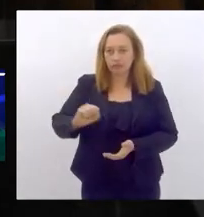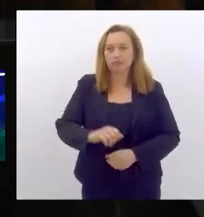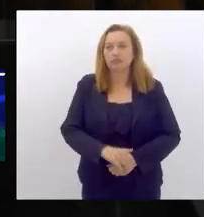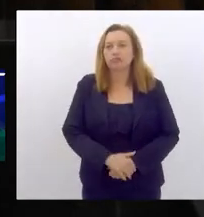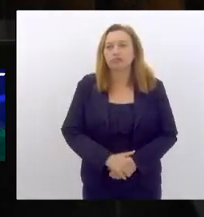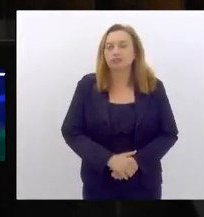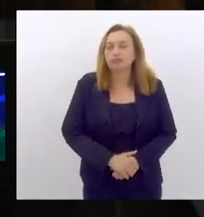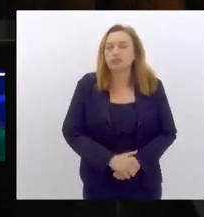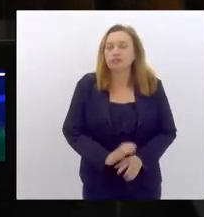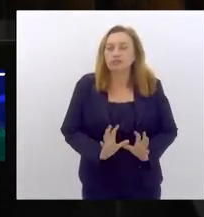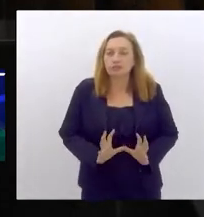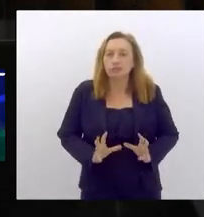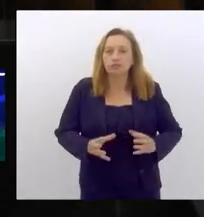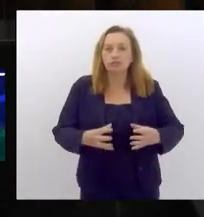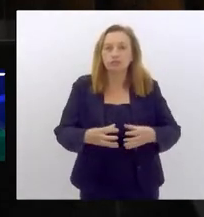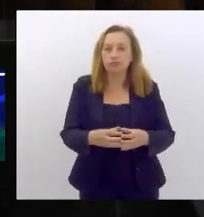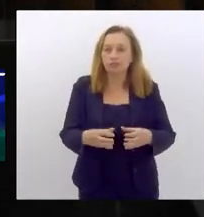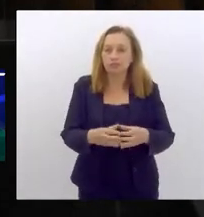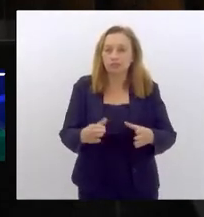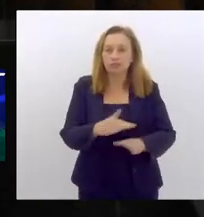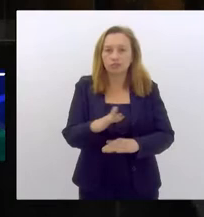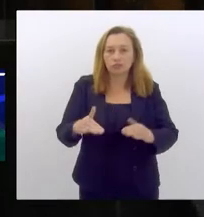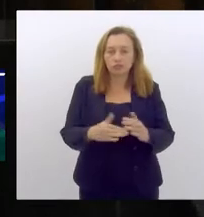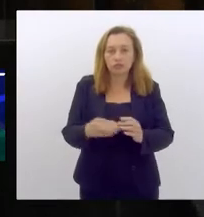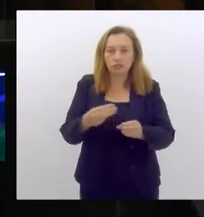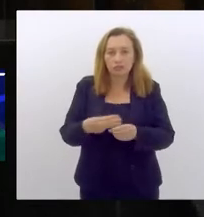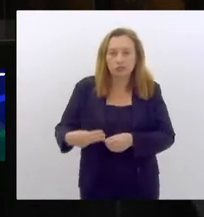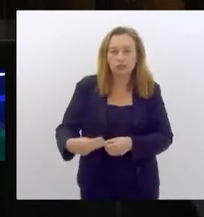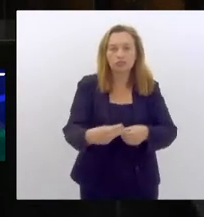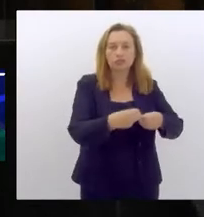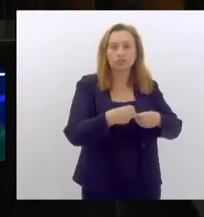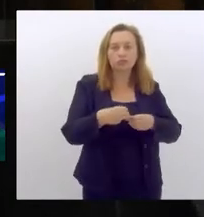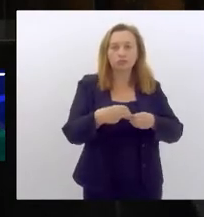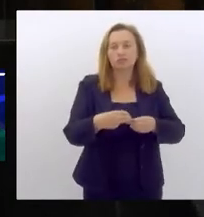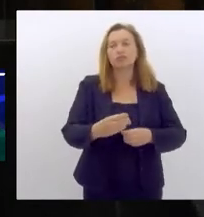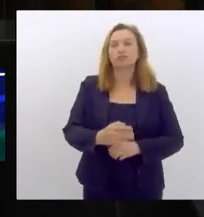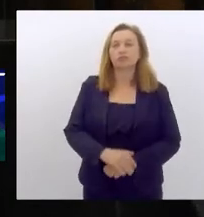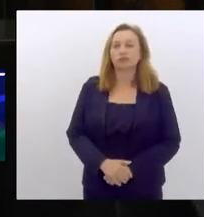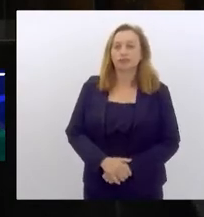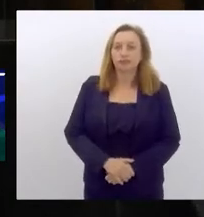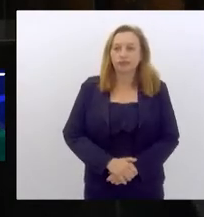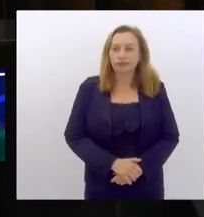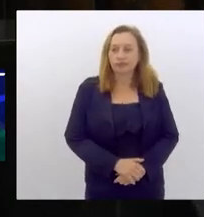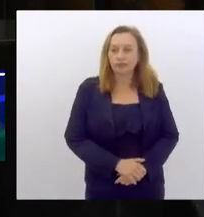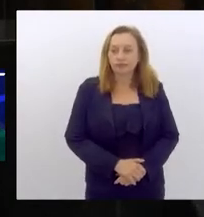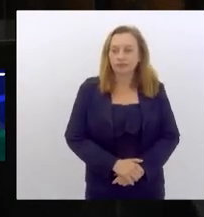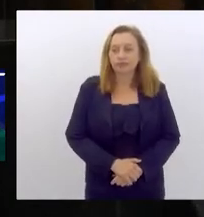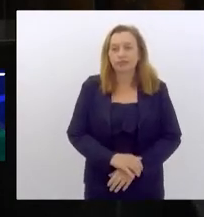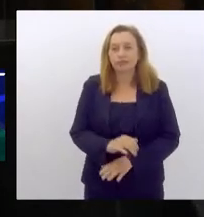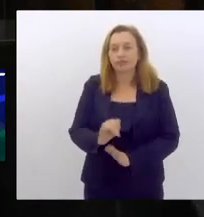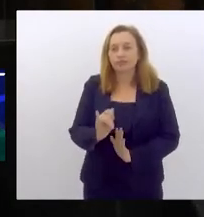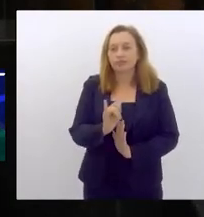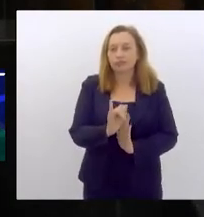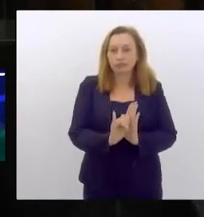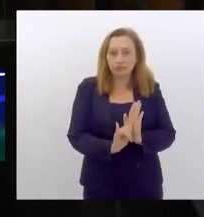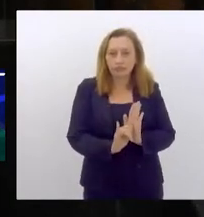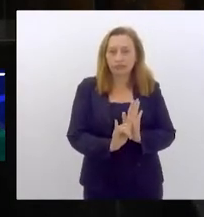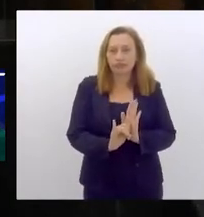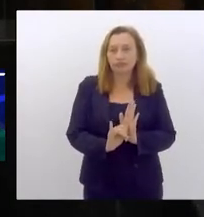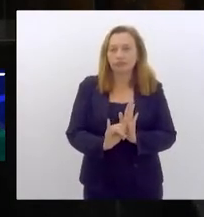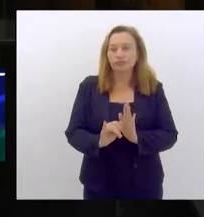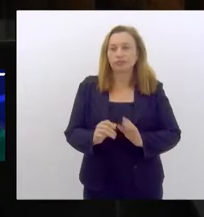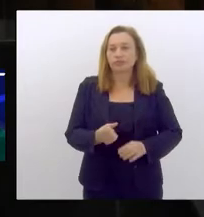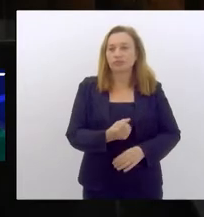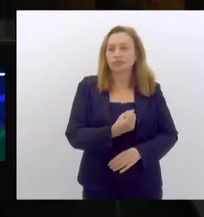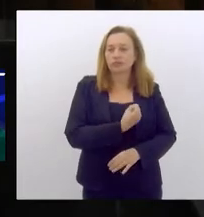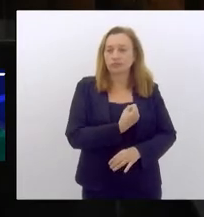abarcar conjuntamente todos os municípios fluminenses, demandando a correlata proporção de índices